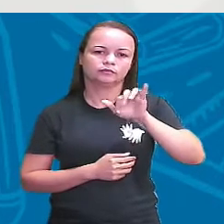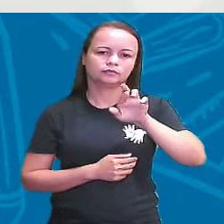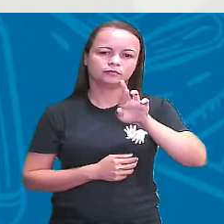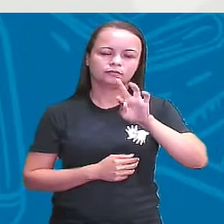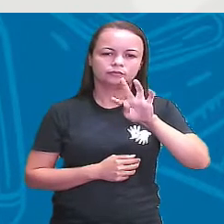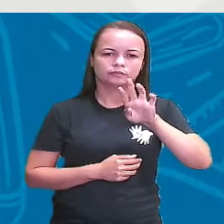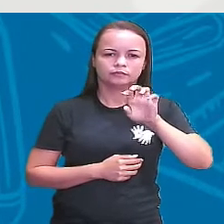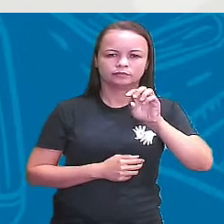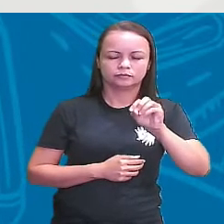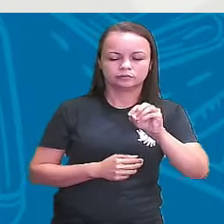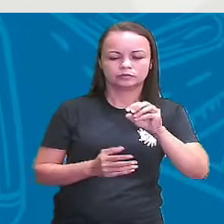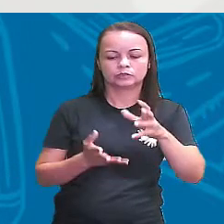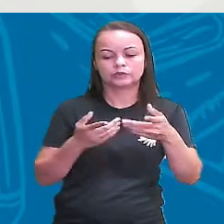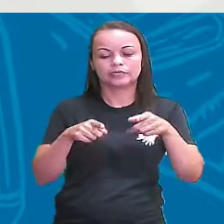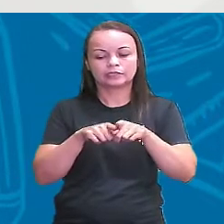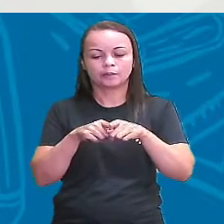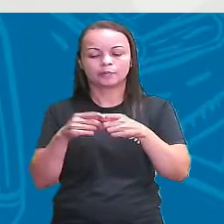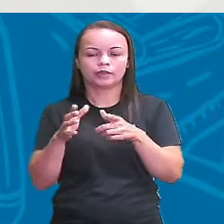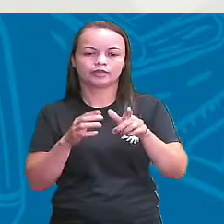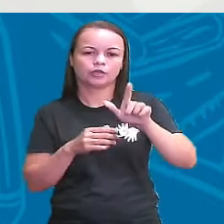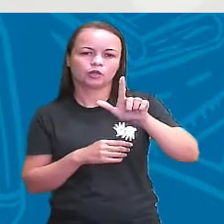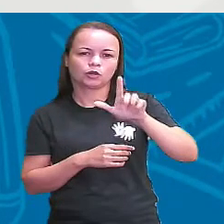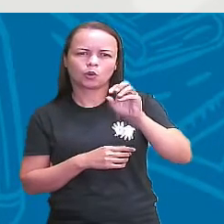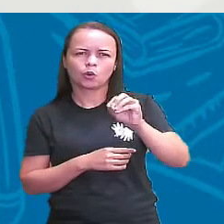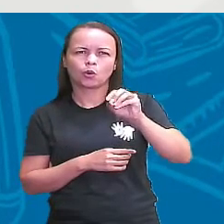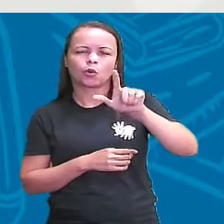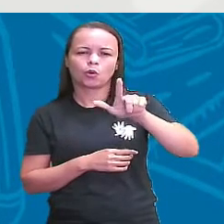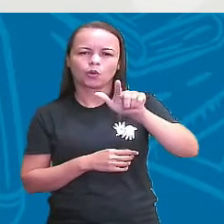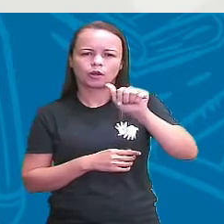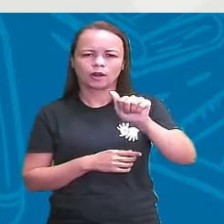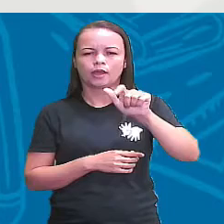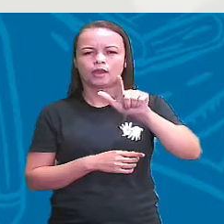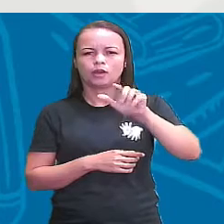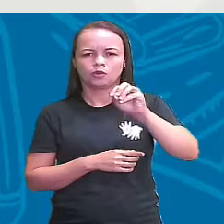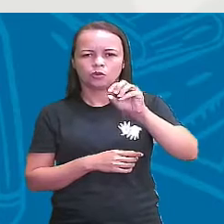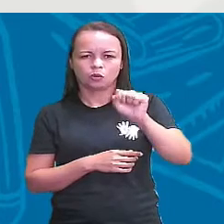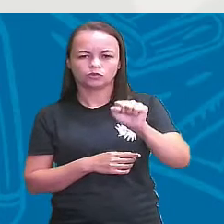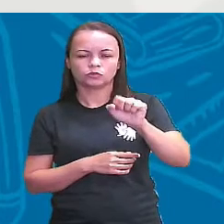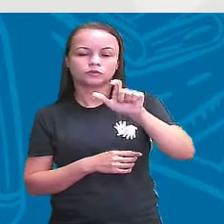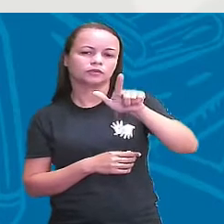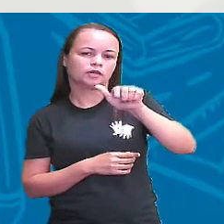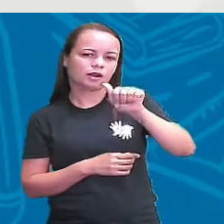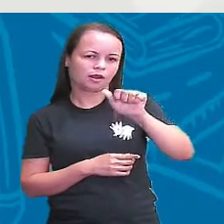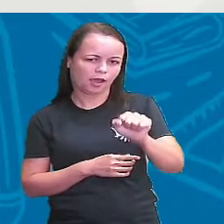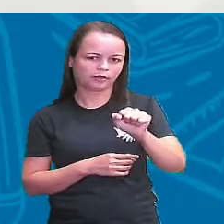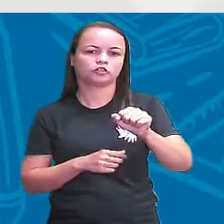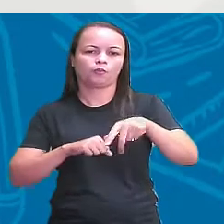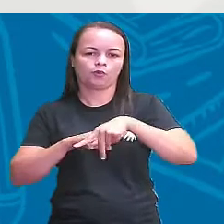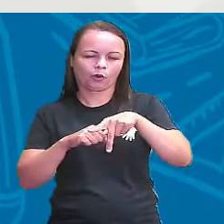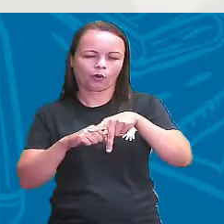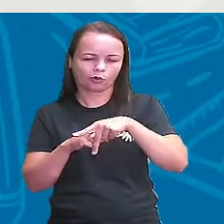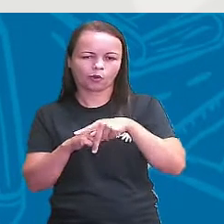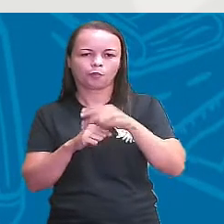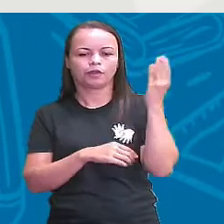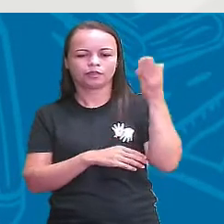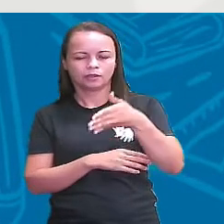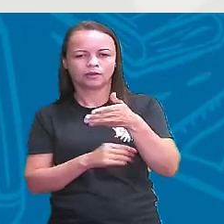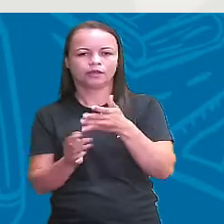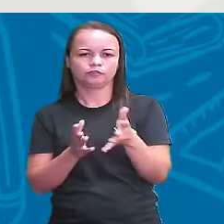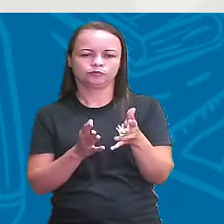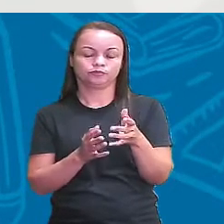os pronomes lo, lá, los e las. Então, o leísmo é